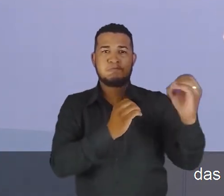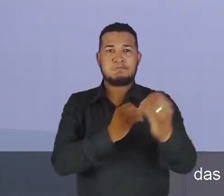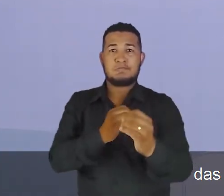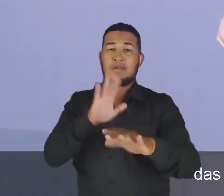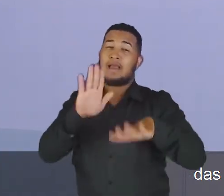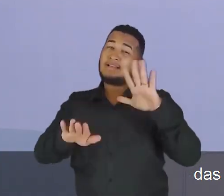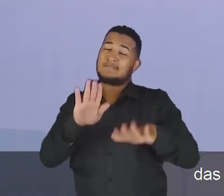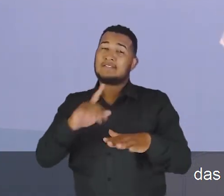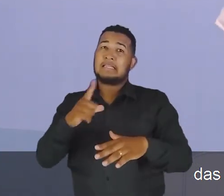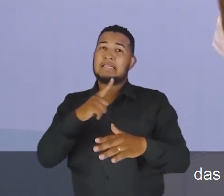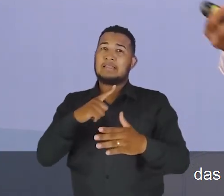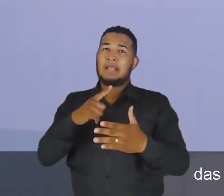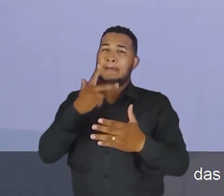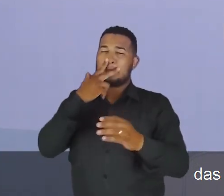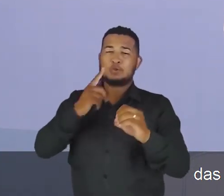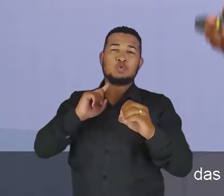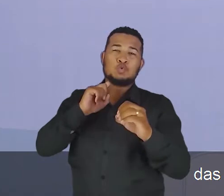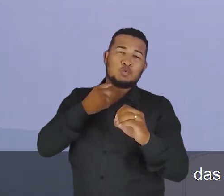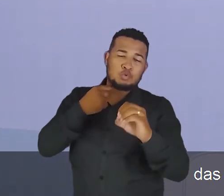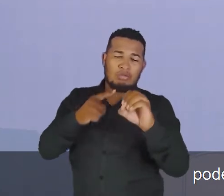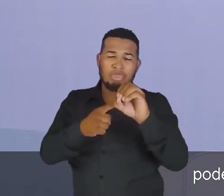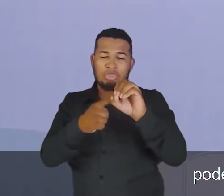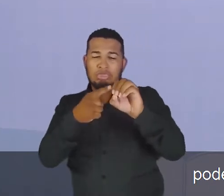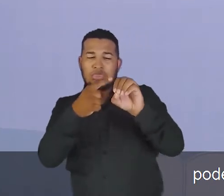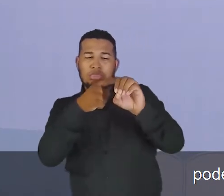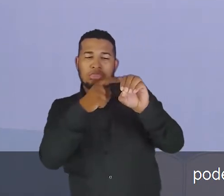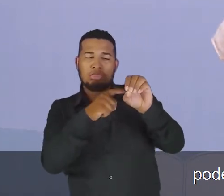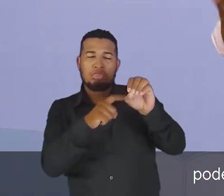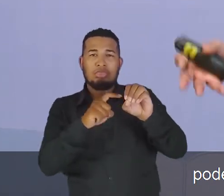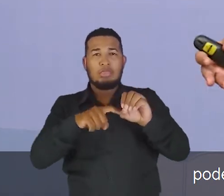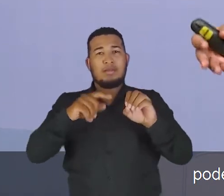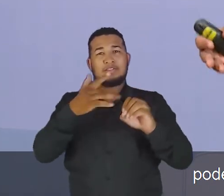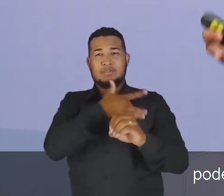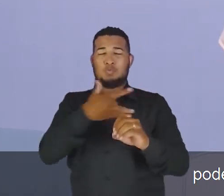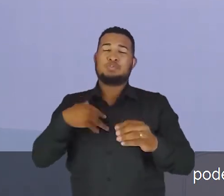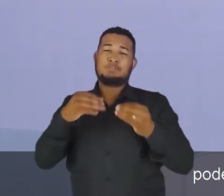podem apresentar algum tipo de sujeira ali que pode prejudicar a